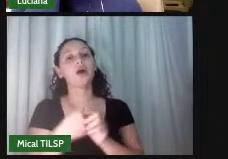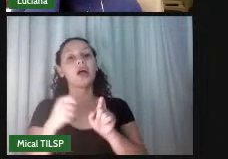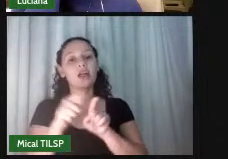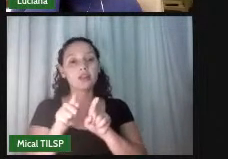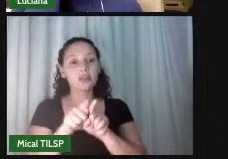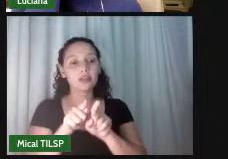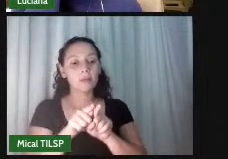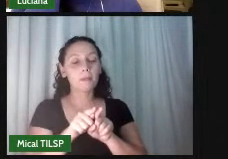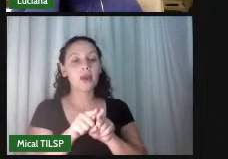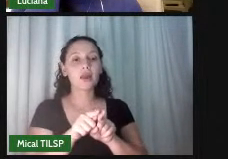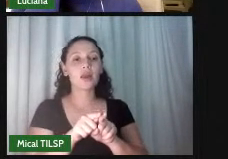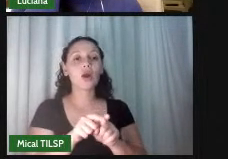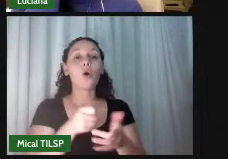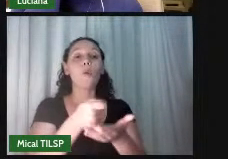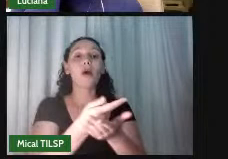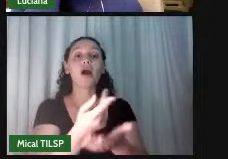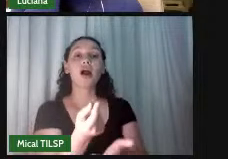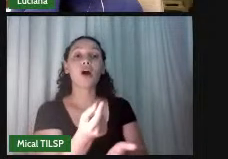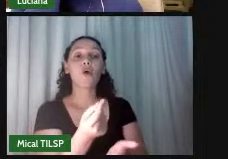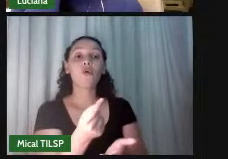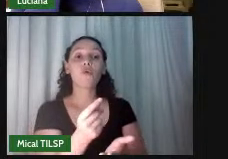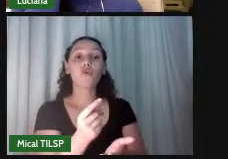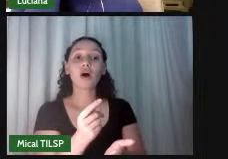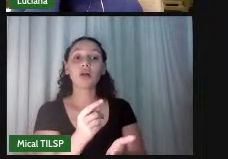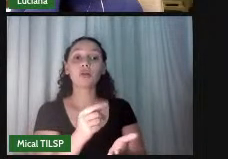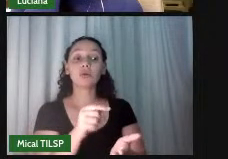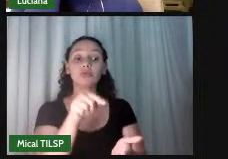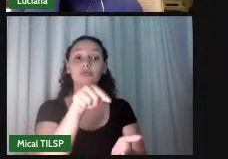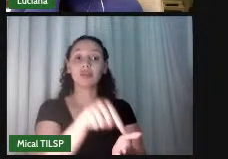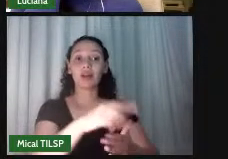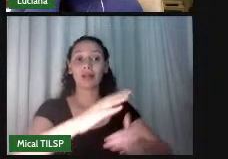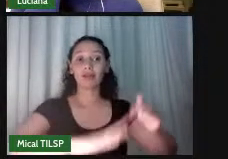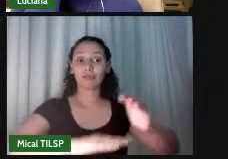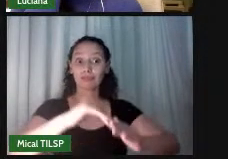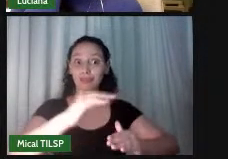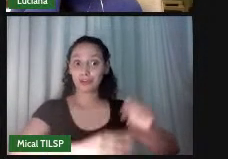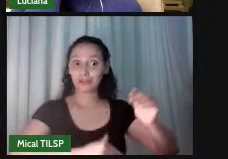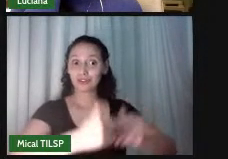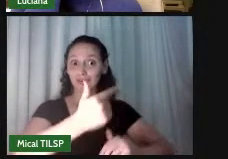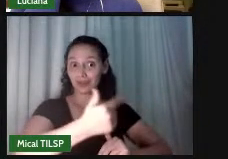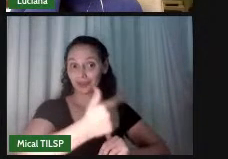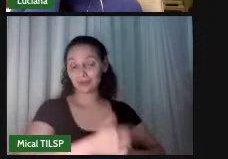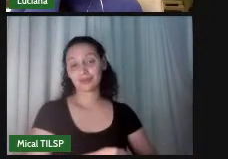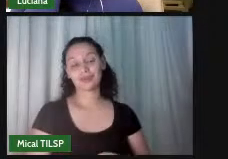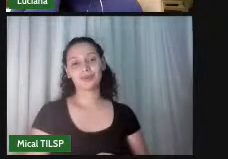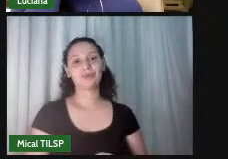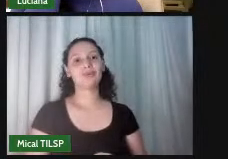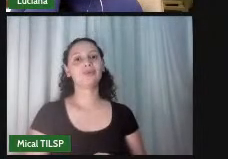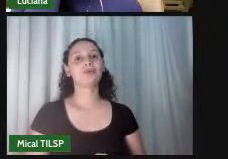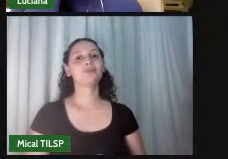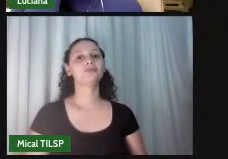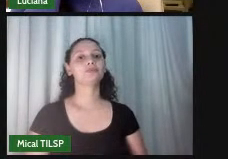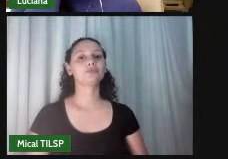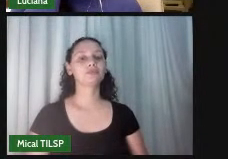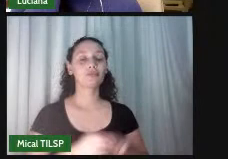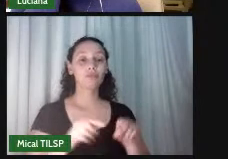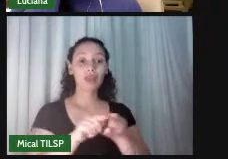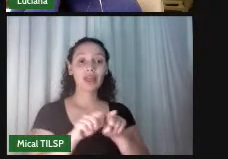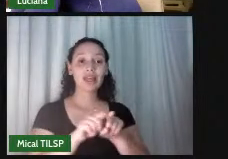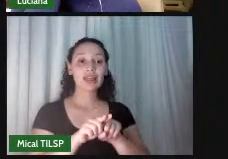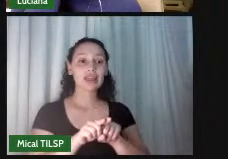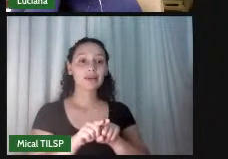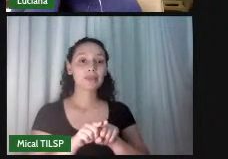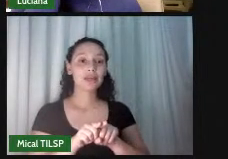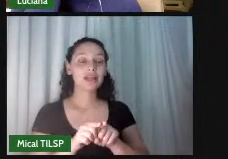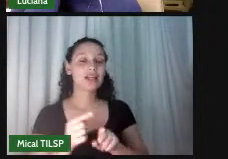tratamento endodôntico do 46, a indenização por conta do implante do 47, que